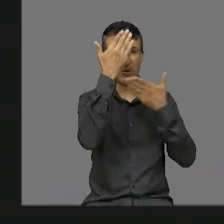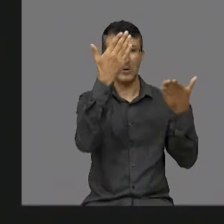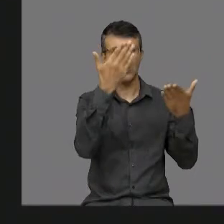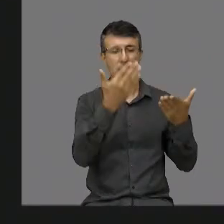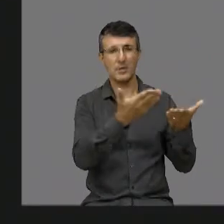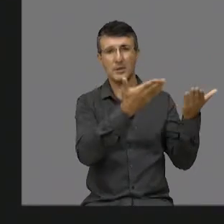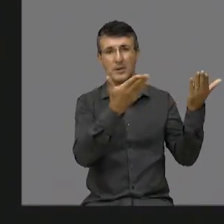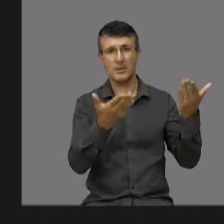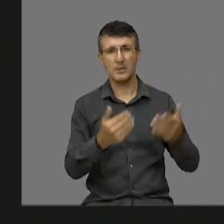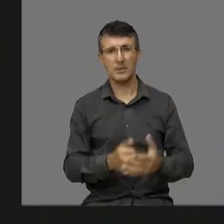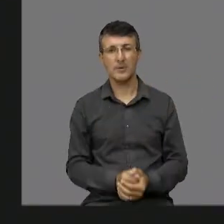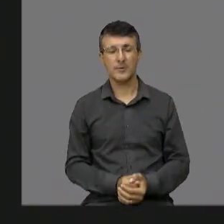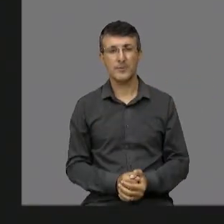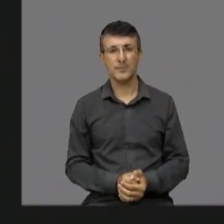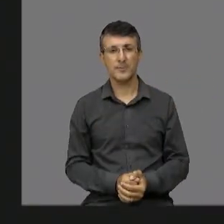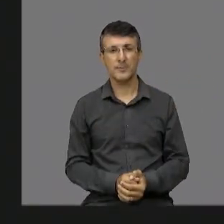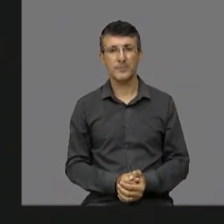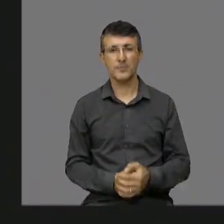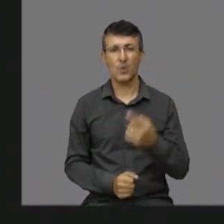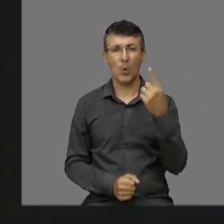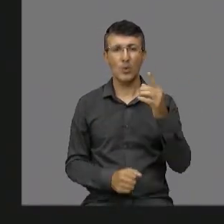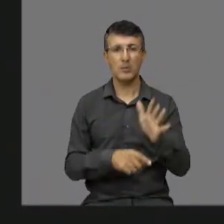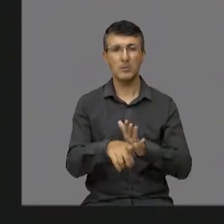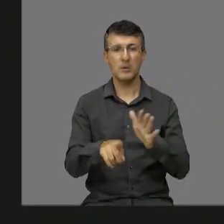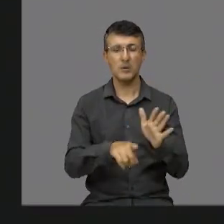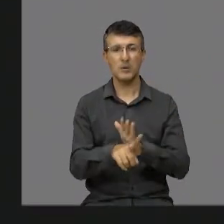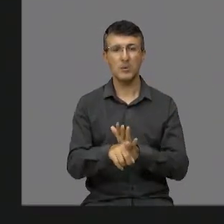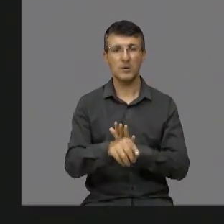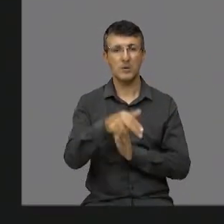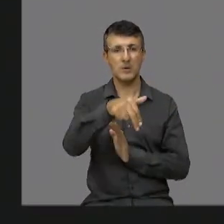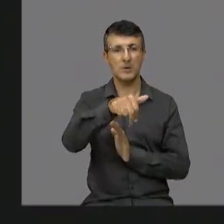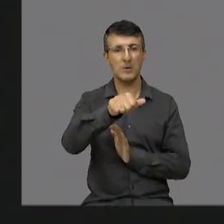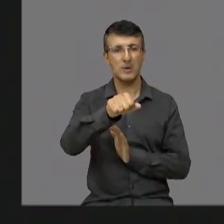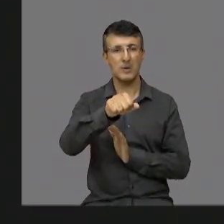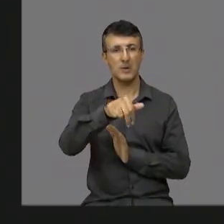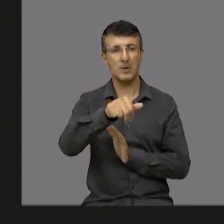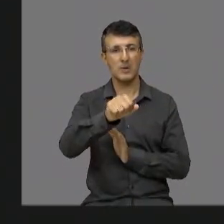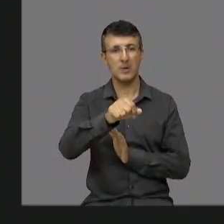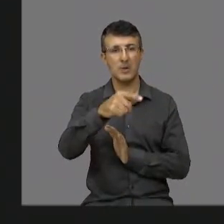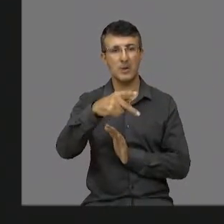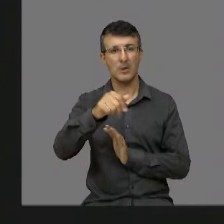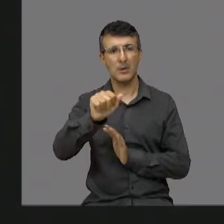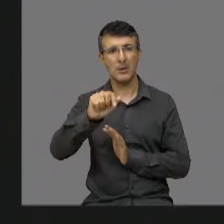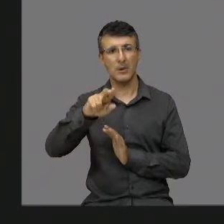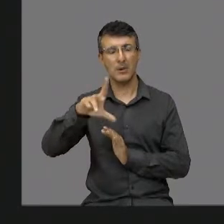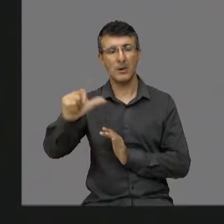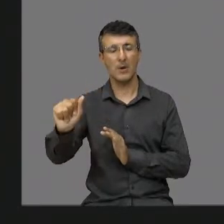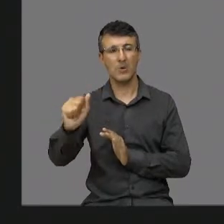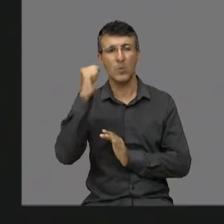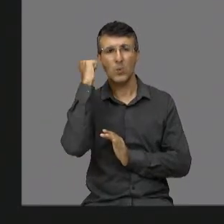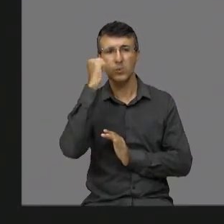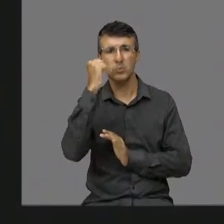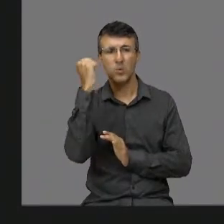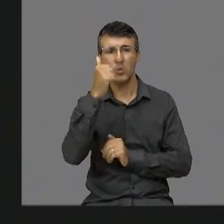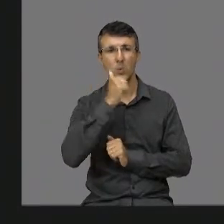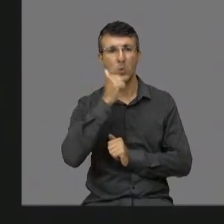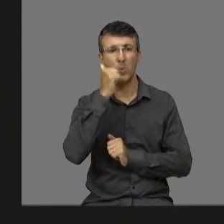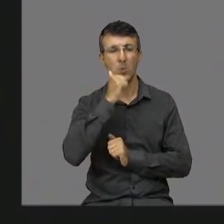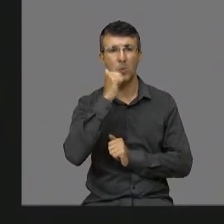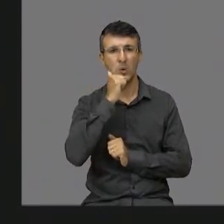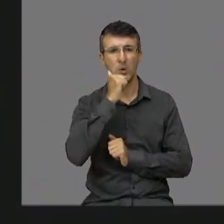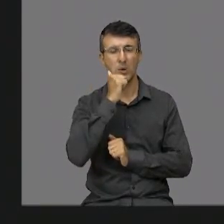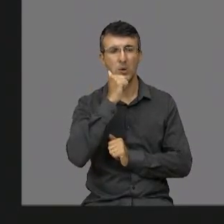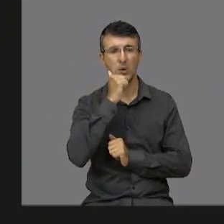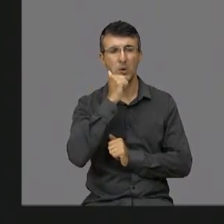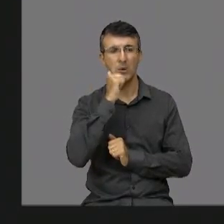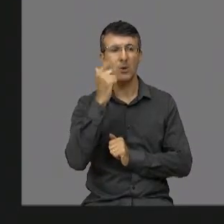Vou fazer uma pergunta, doutora Ana Paula. O feminicídio, ele é possível ser evitado? Quais são